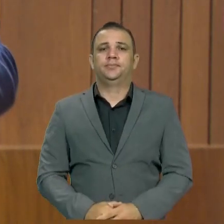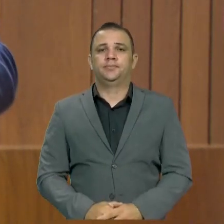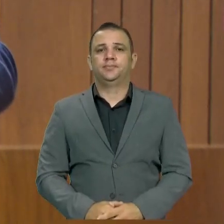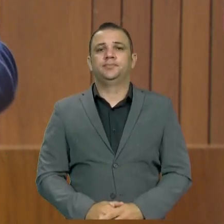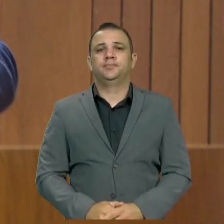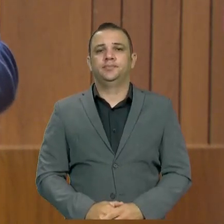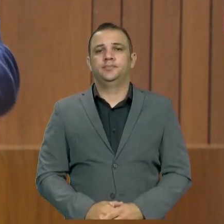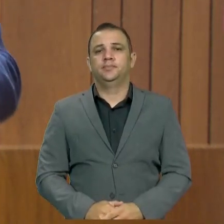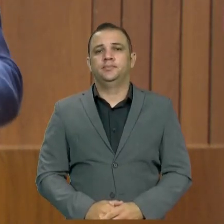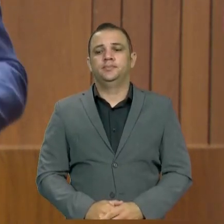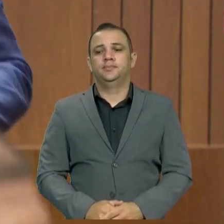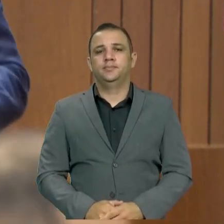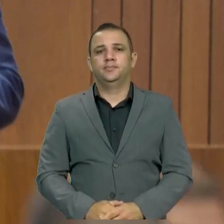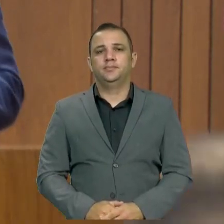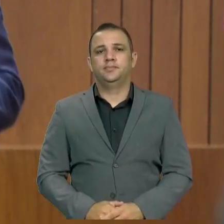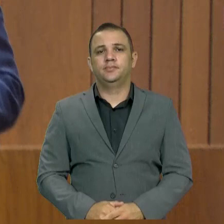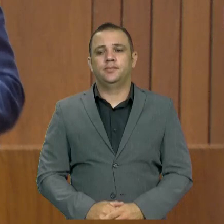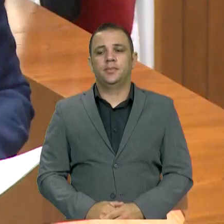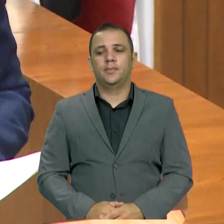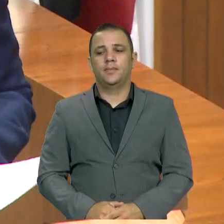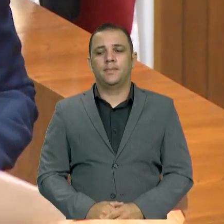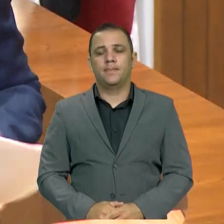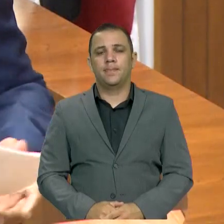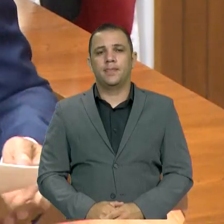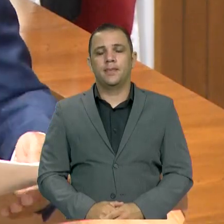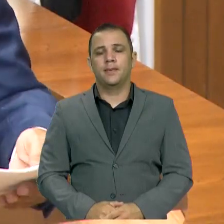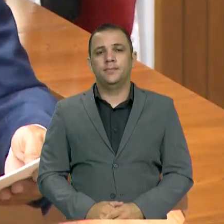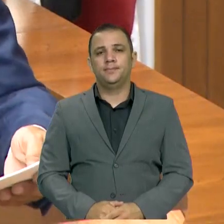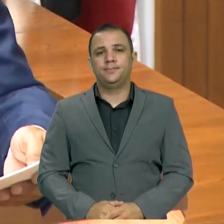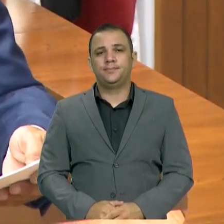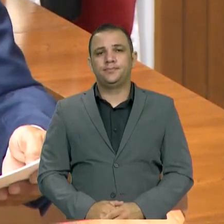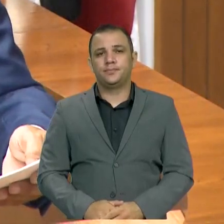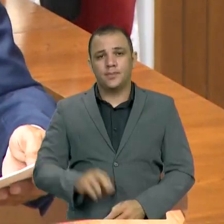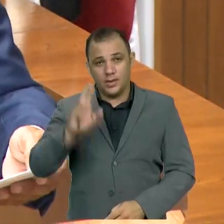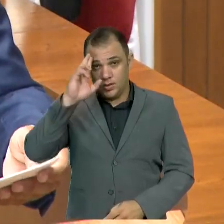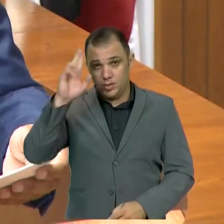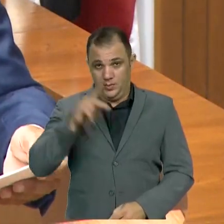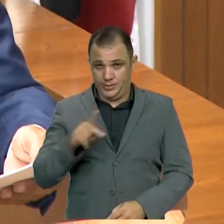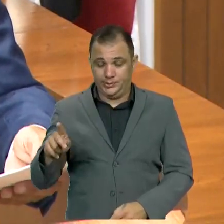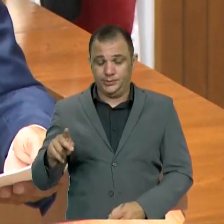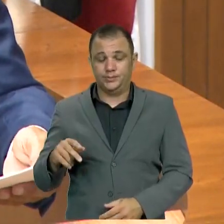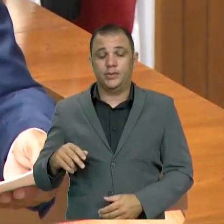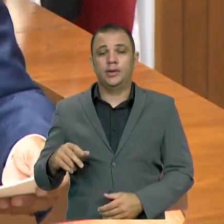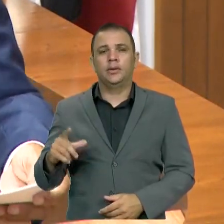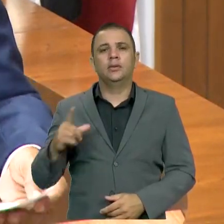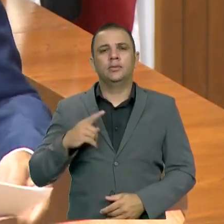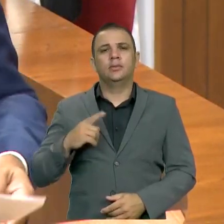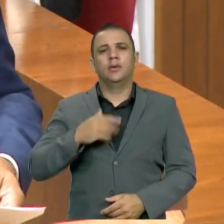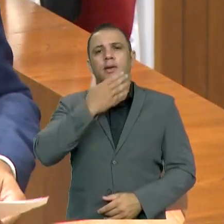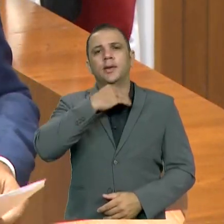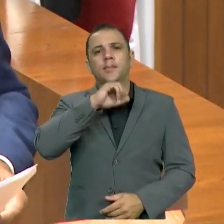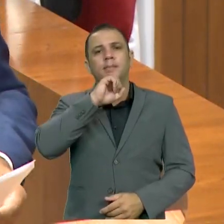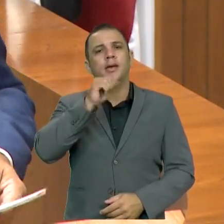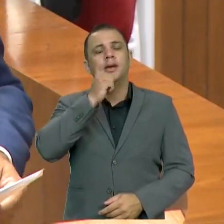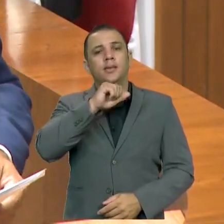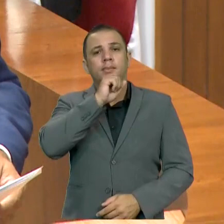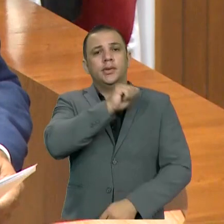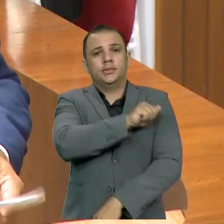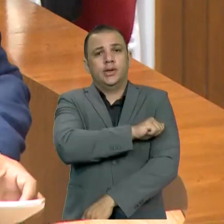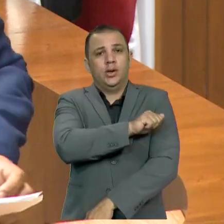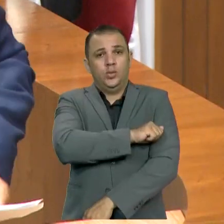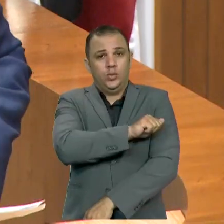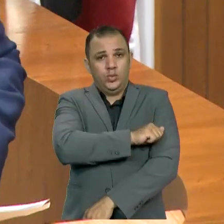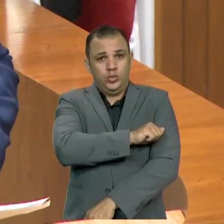Senhor presidente, recebemos aqui denúncias de pais de alunos, pais de crianças